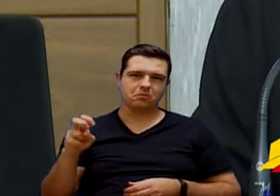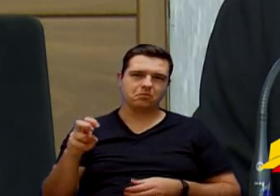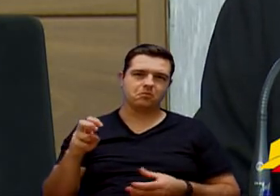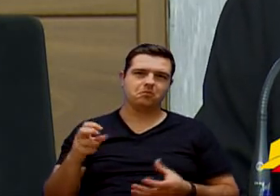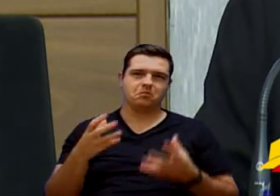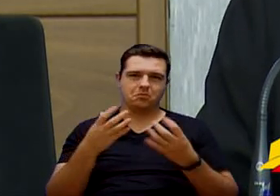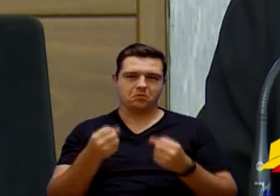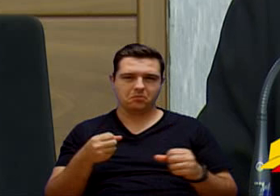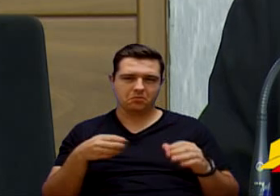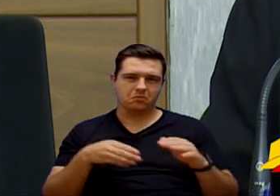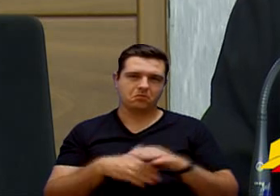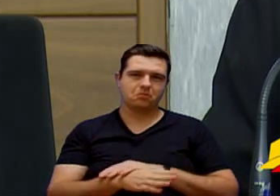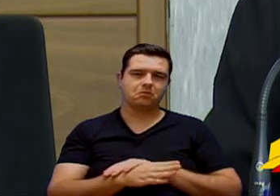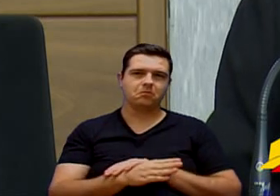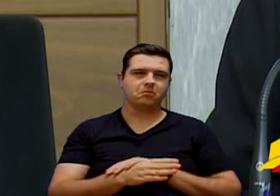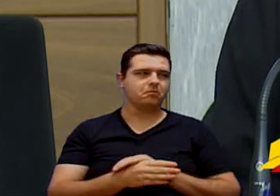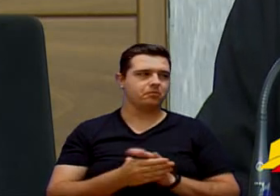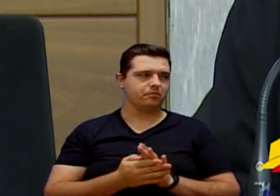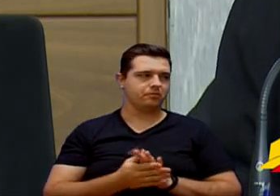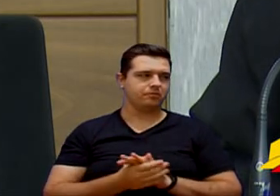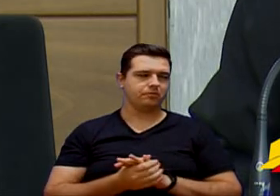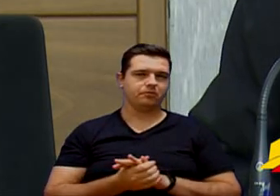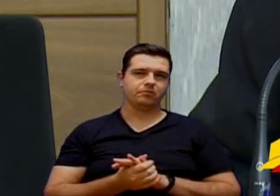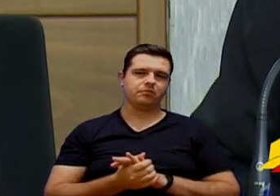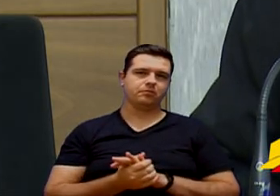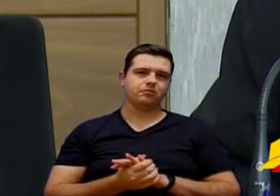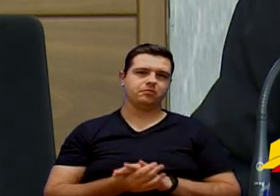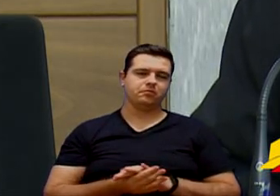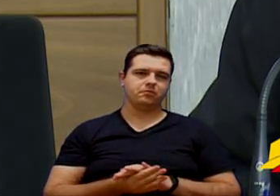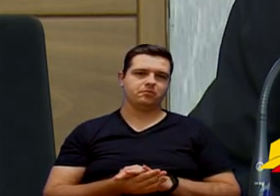estão. Aprovado. É a comissão de redação, Fernanda.